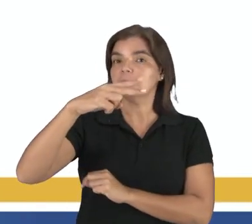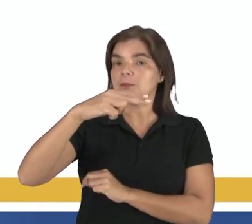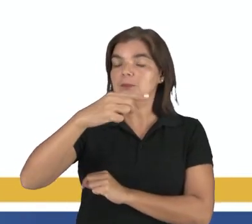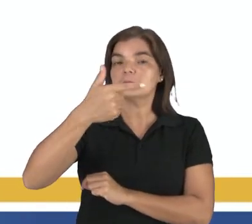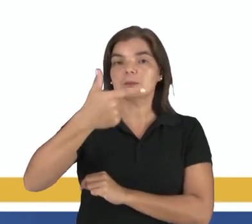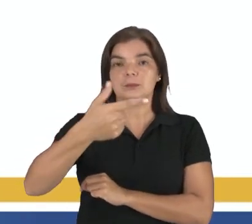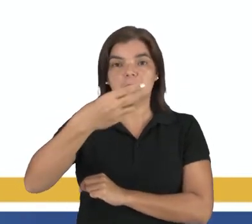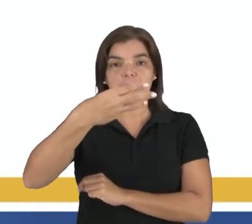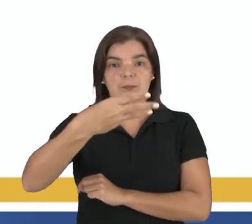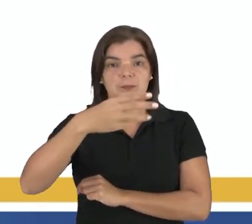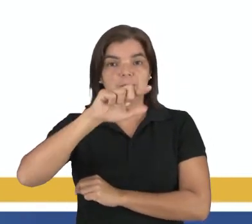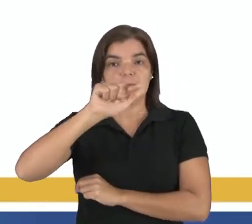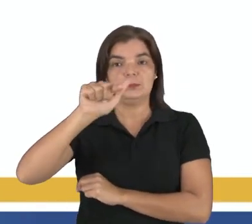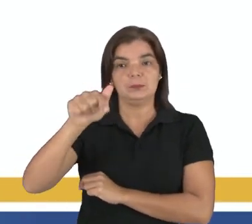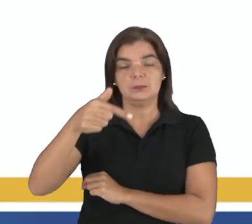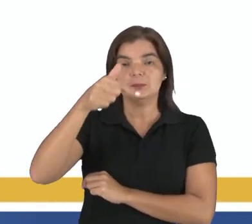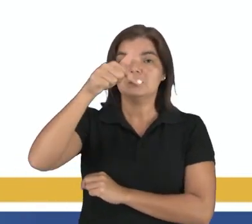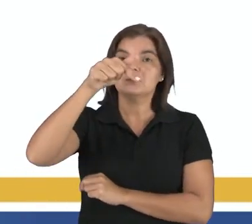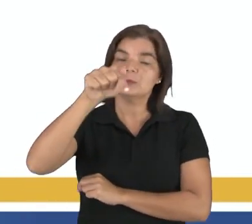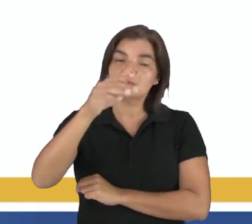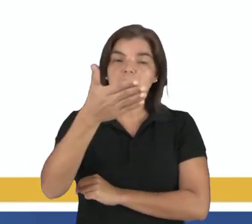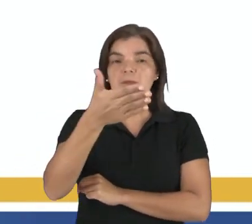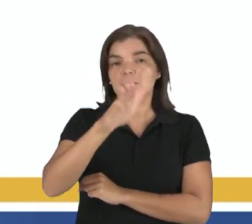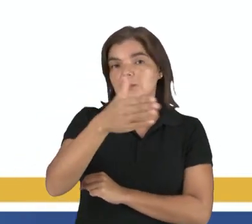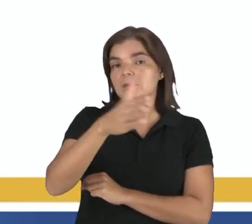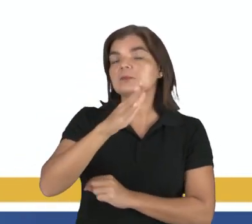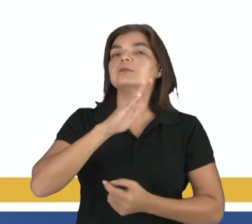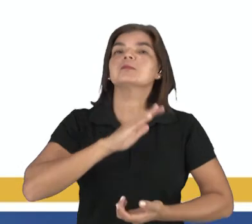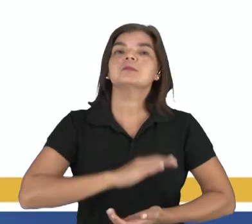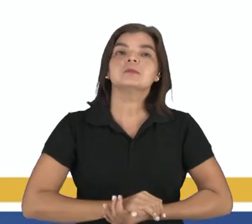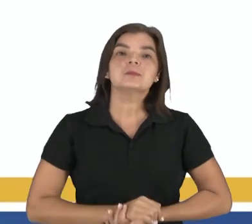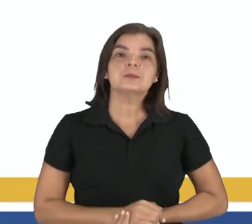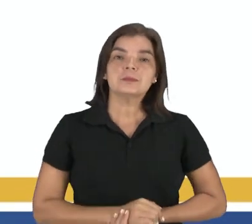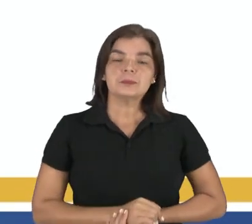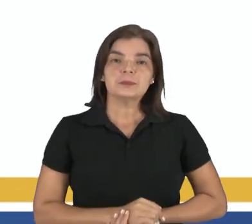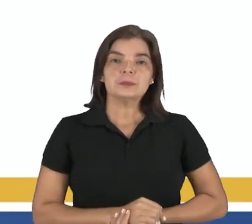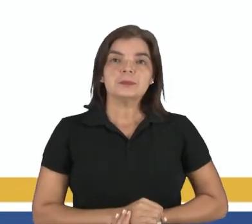por sua vez nós teremos mais ou menos, ou aproximadamente,